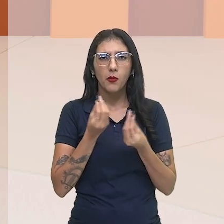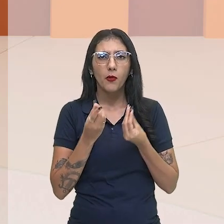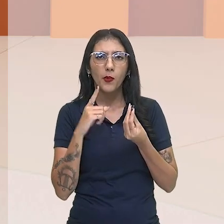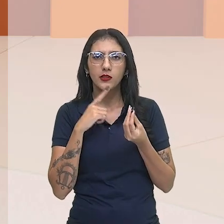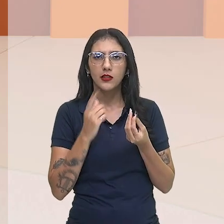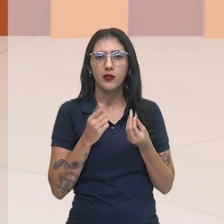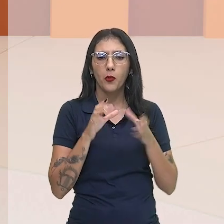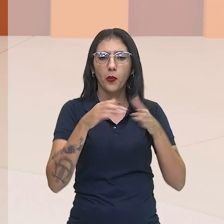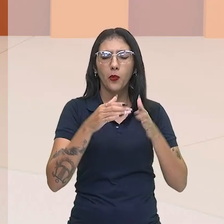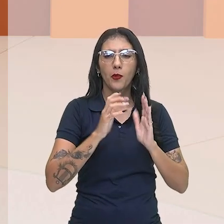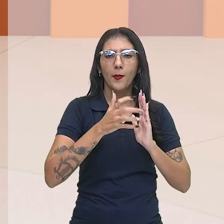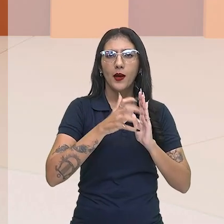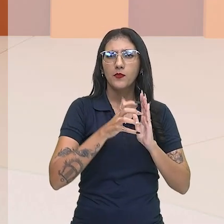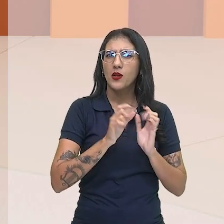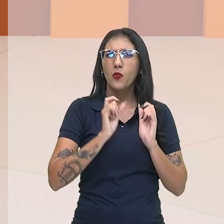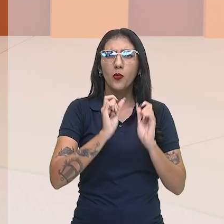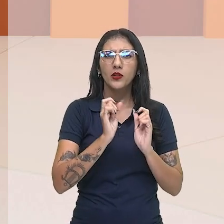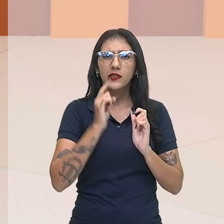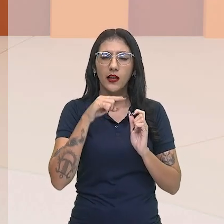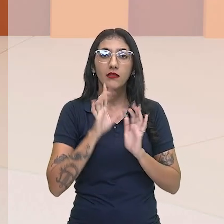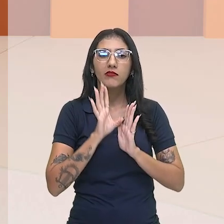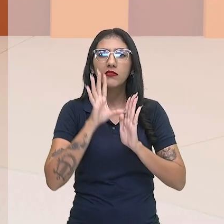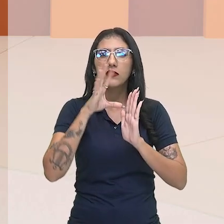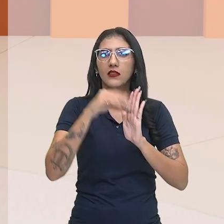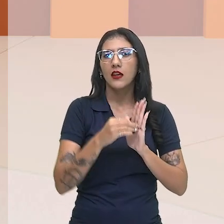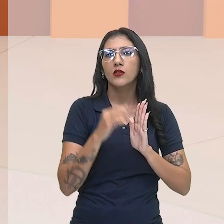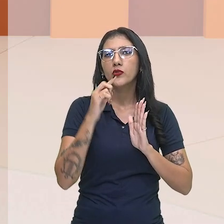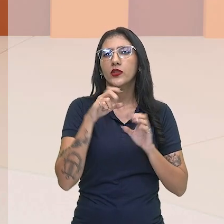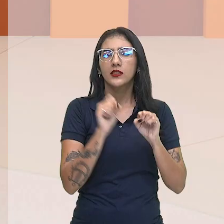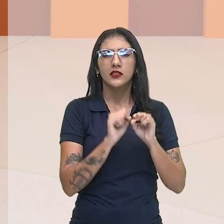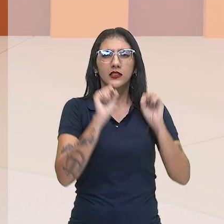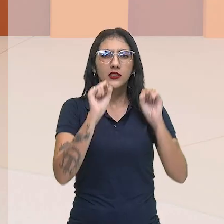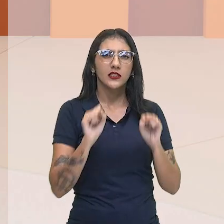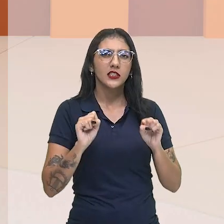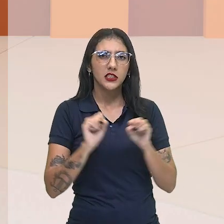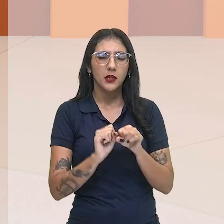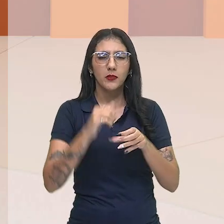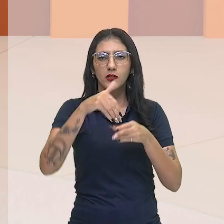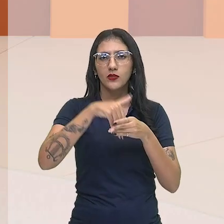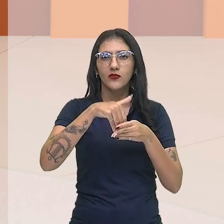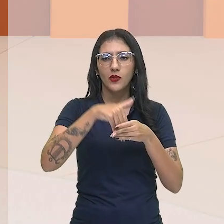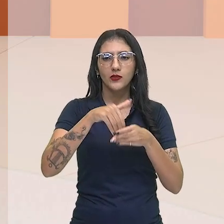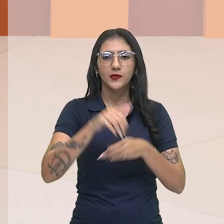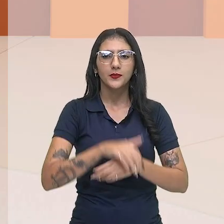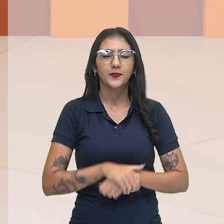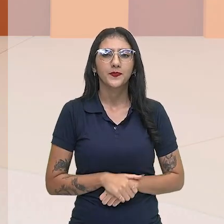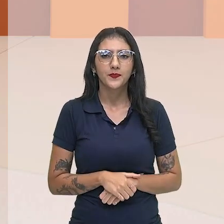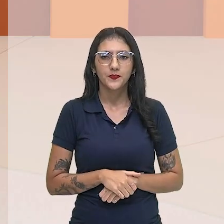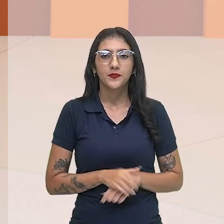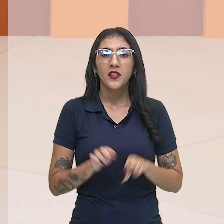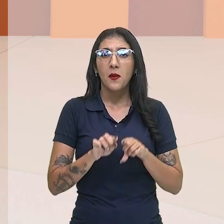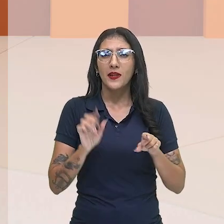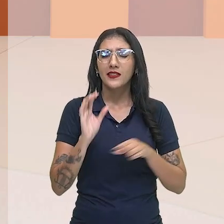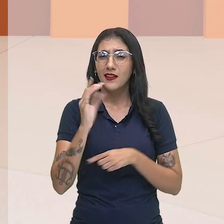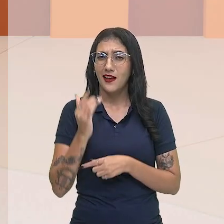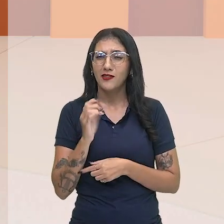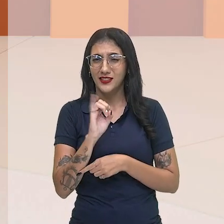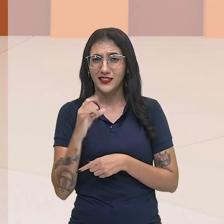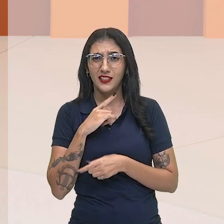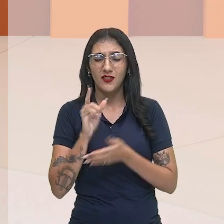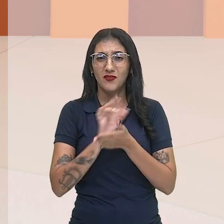partido político, do que são dentro dos sistemas eleitorais. Claro, se existem muitas